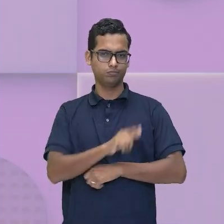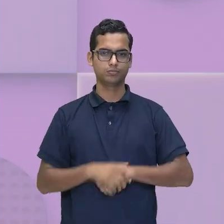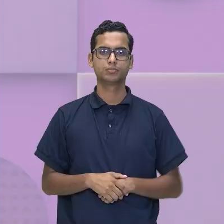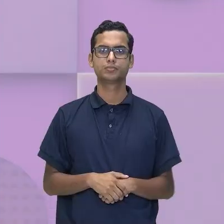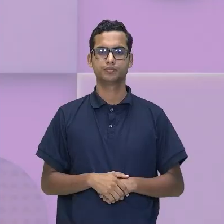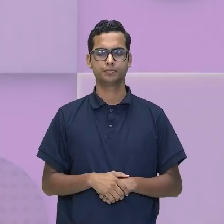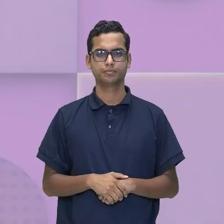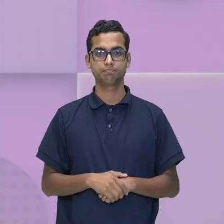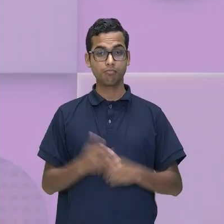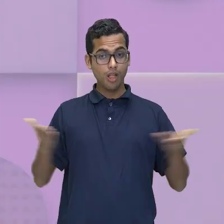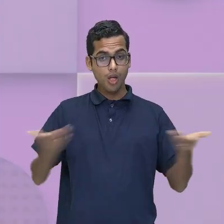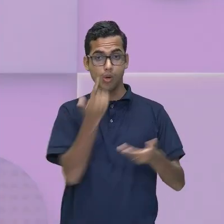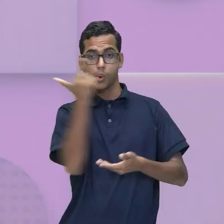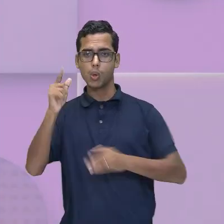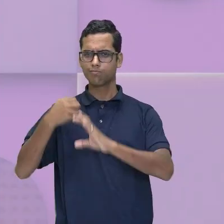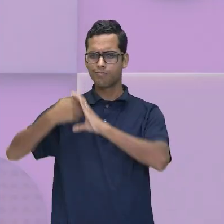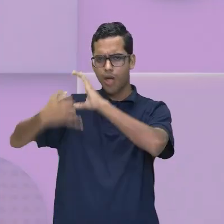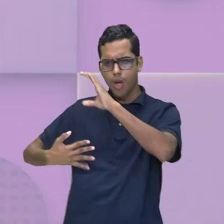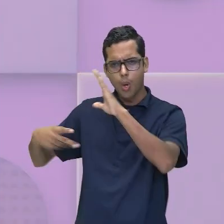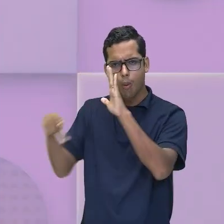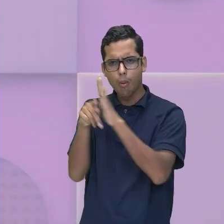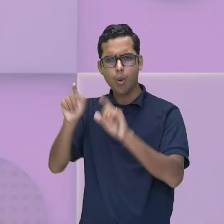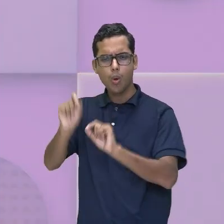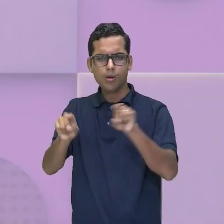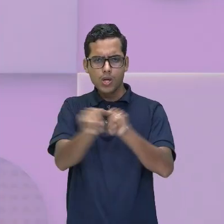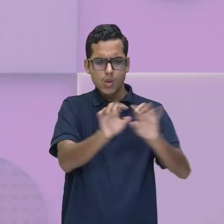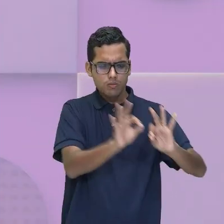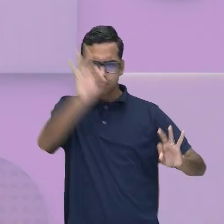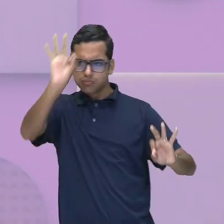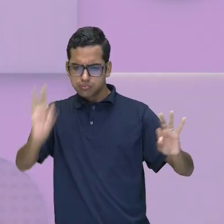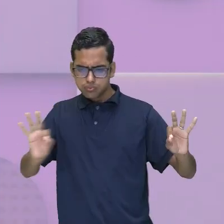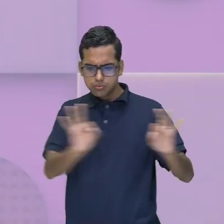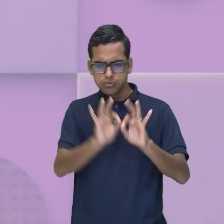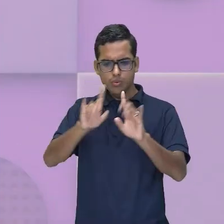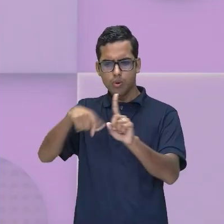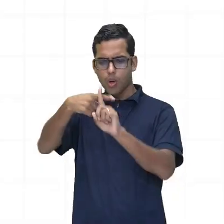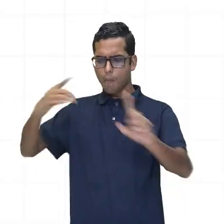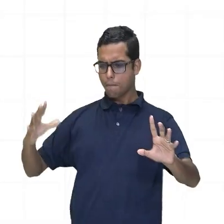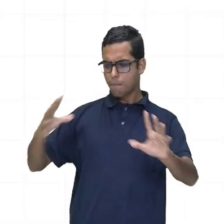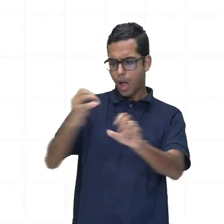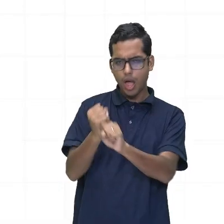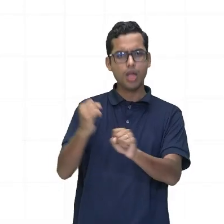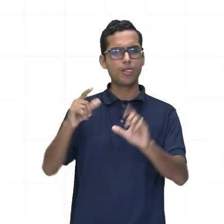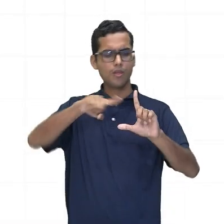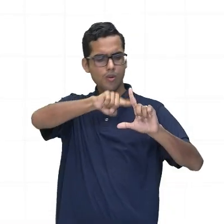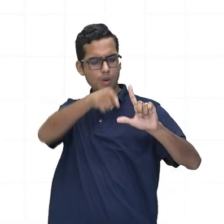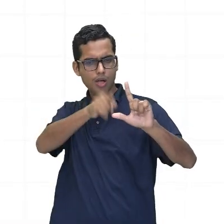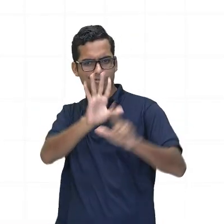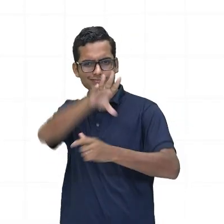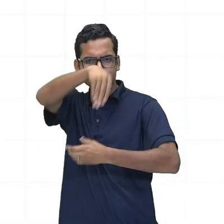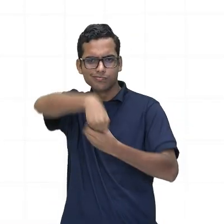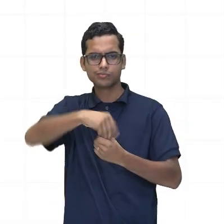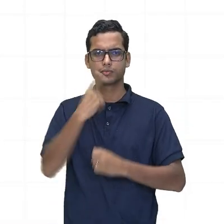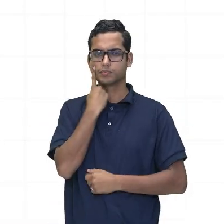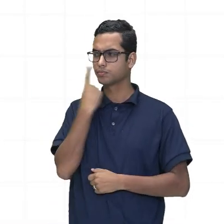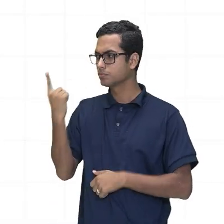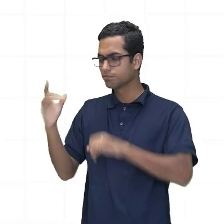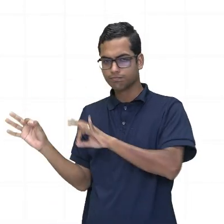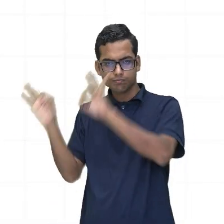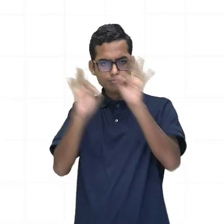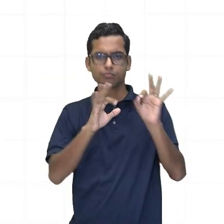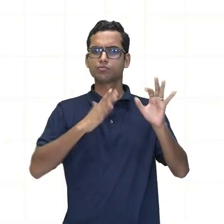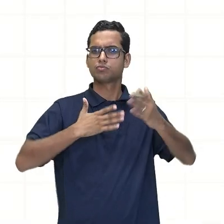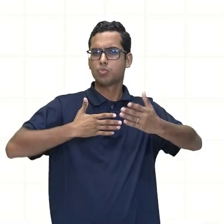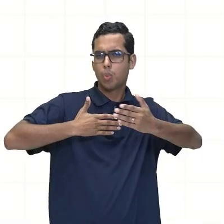vamos ver uma outra característica dos triângulos, que é a soma dos seus ângulos internos. Acompanhem comigo. Em qualquer triângulo,